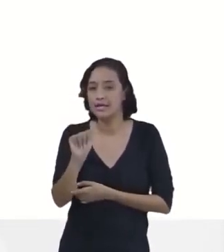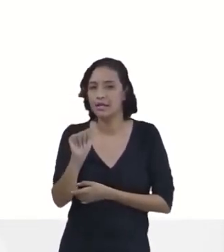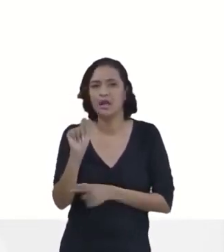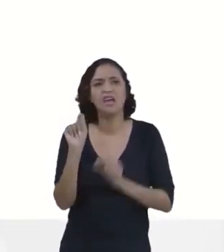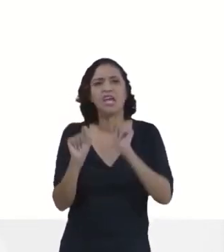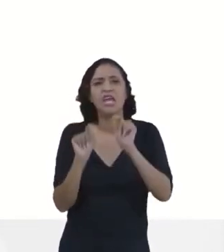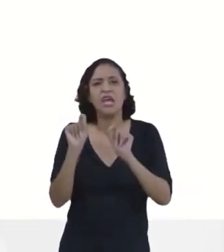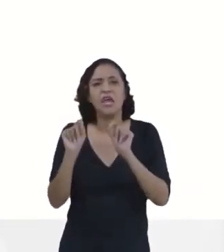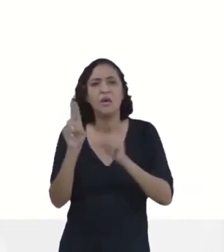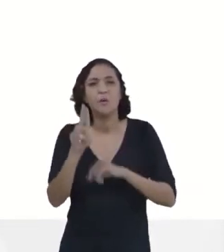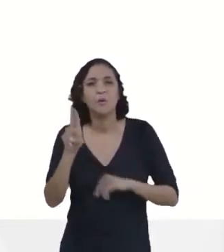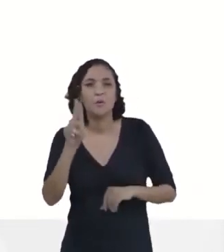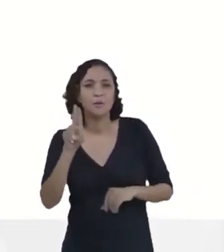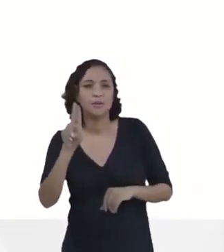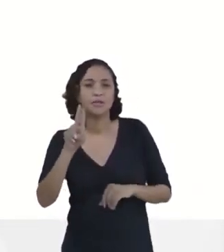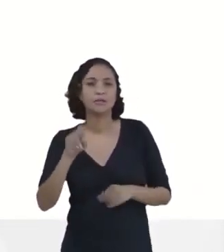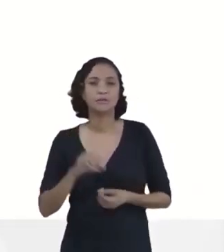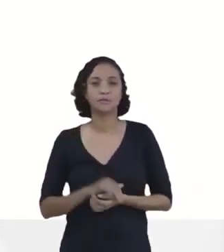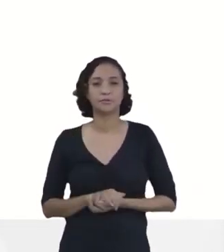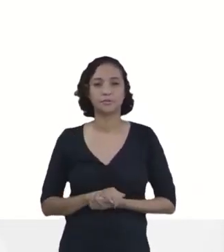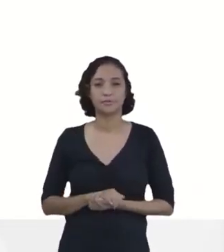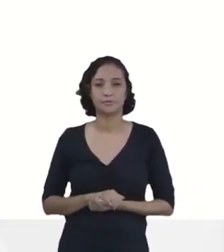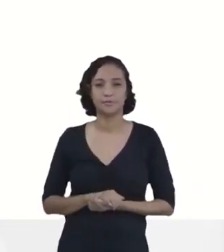a trena? Que utiliza?